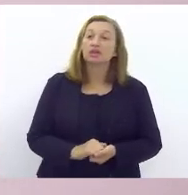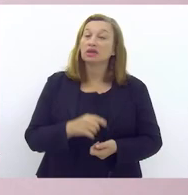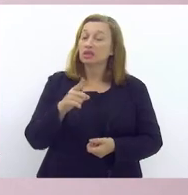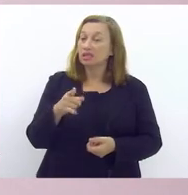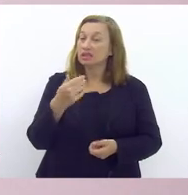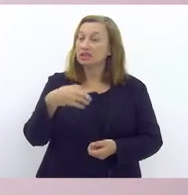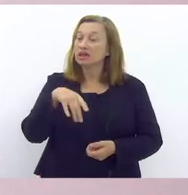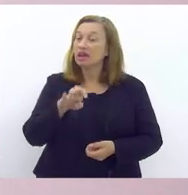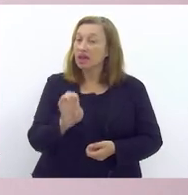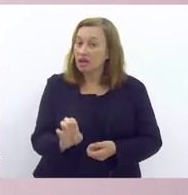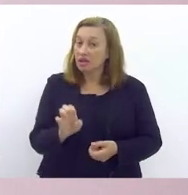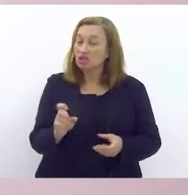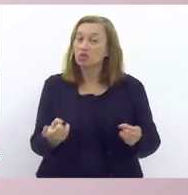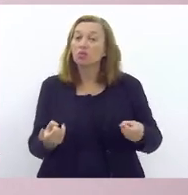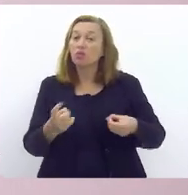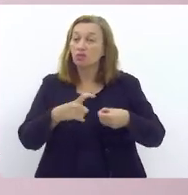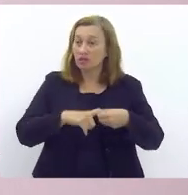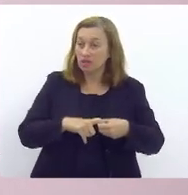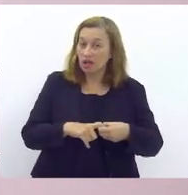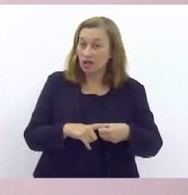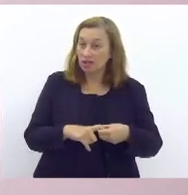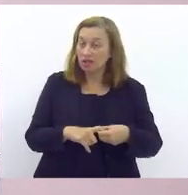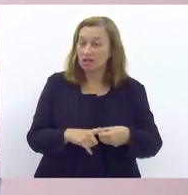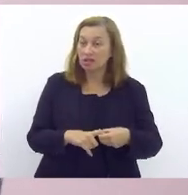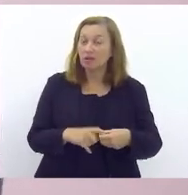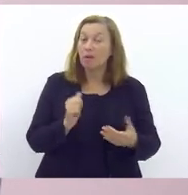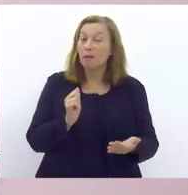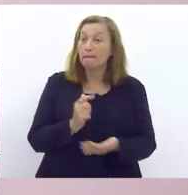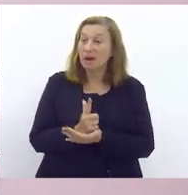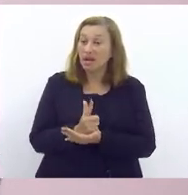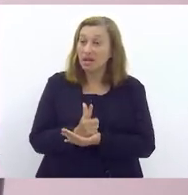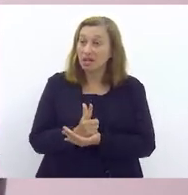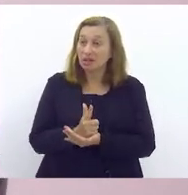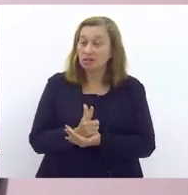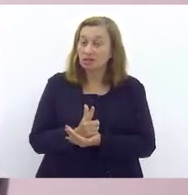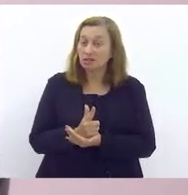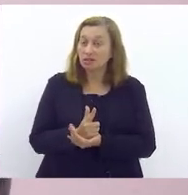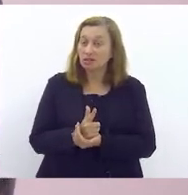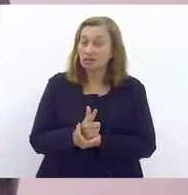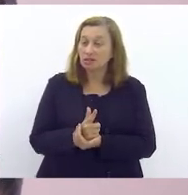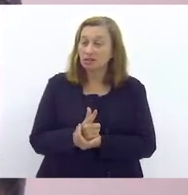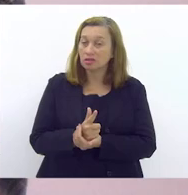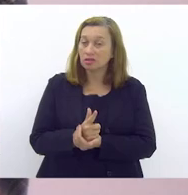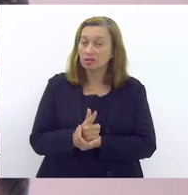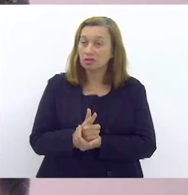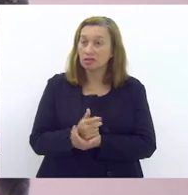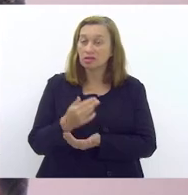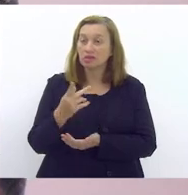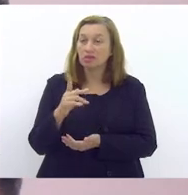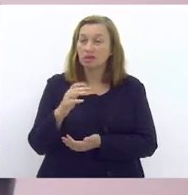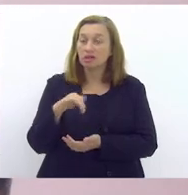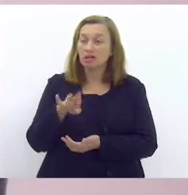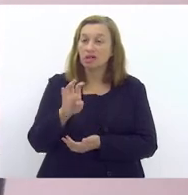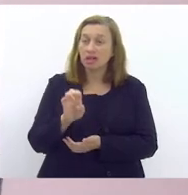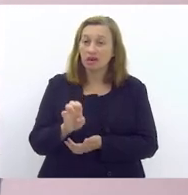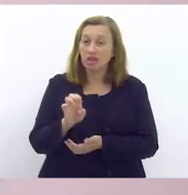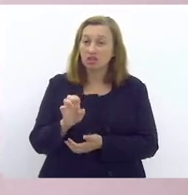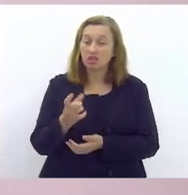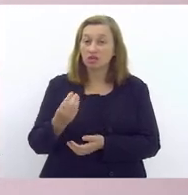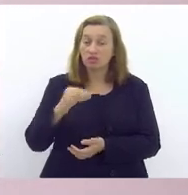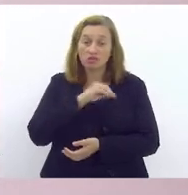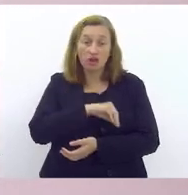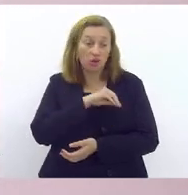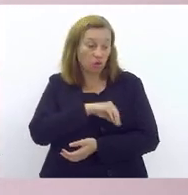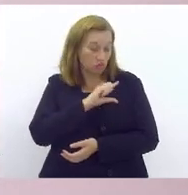nessas creches conveniadas estão pagando para essas creches valores menores,